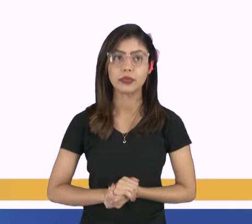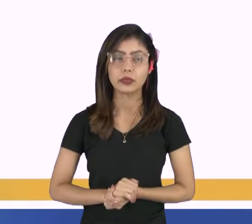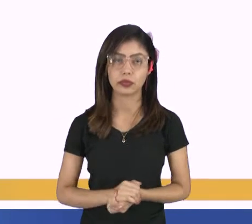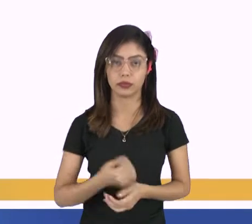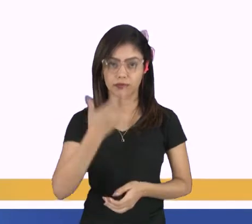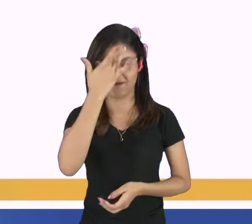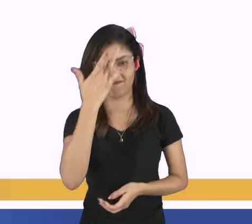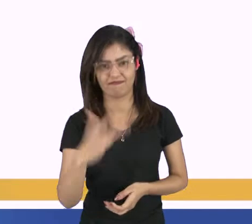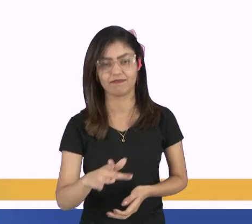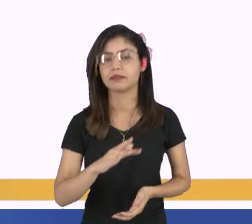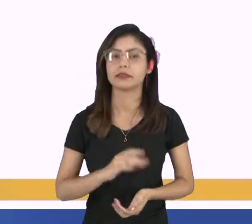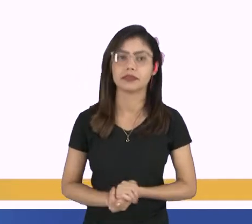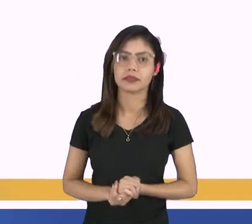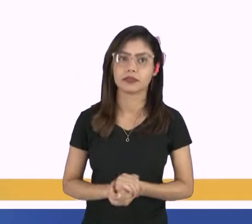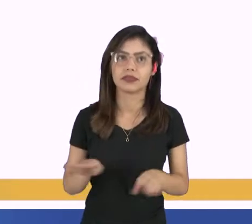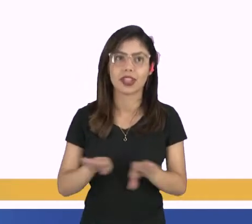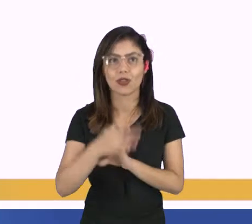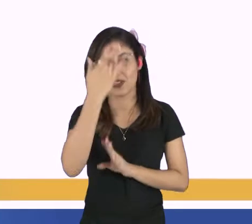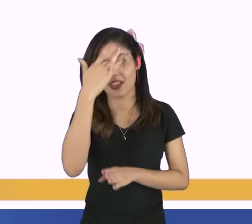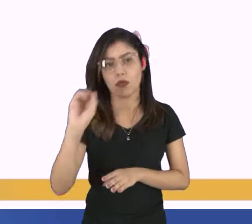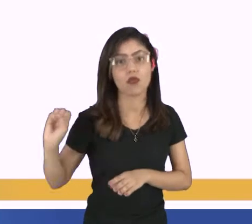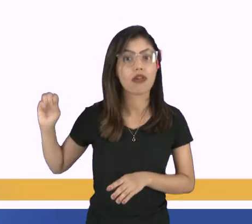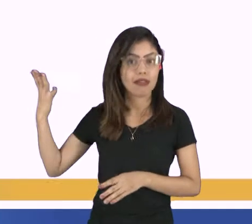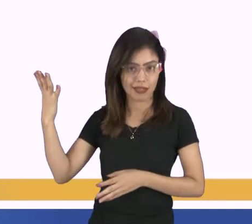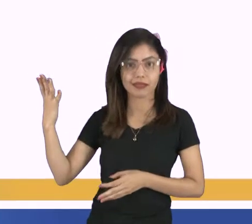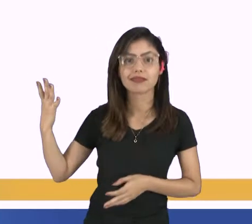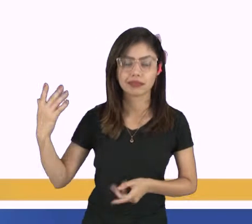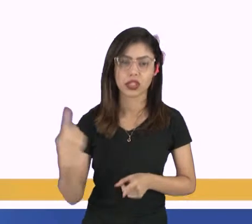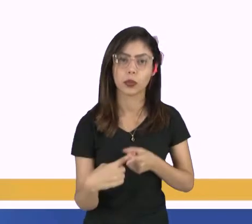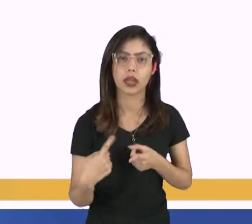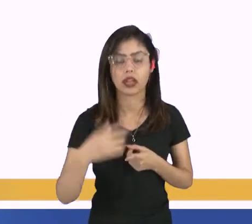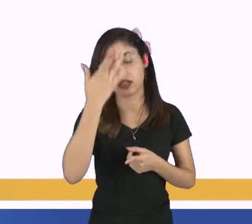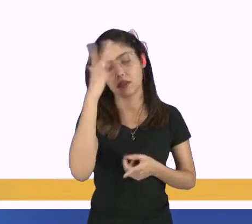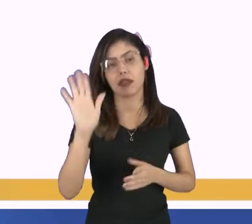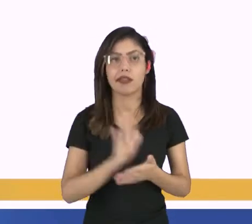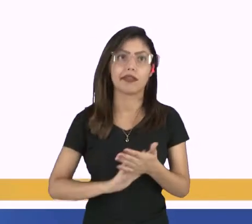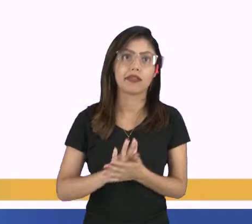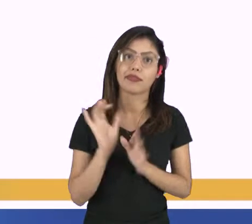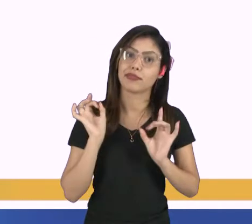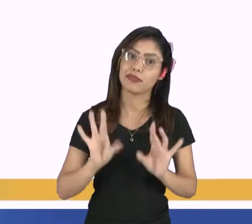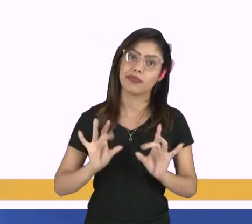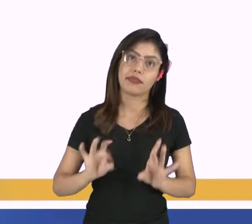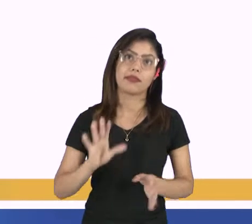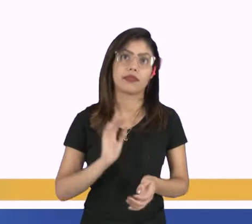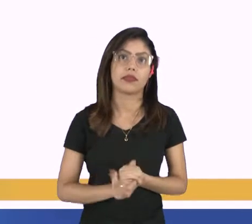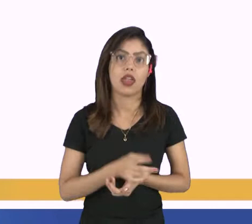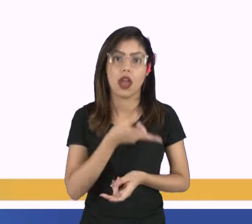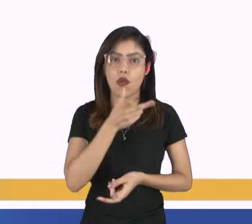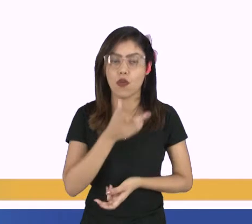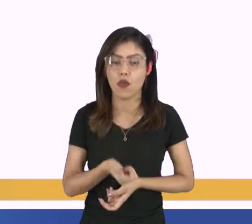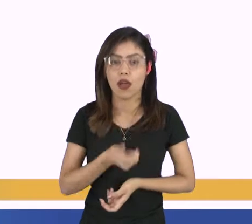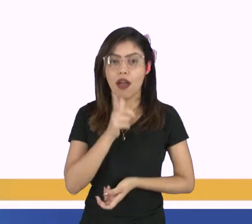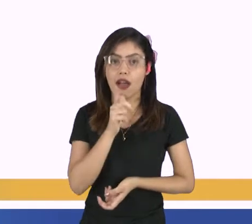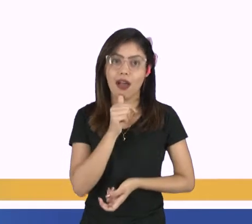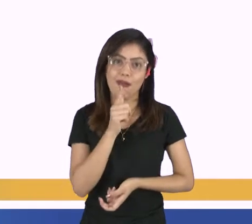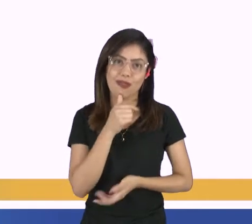não sabiam o que estava causando esse surto. E no caso, era nada mais, nada menos do que o consumo de